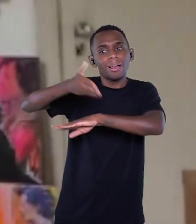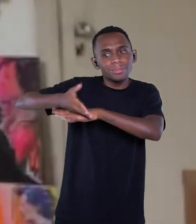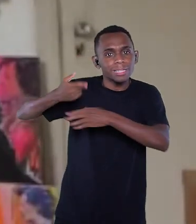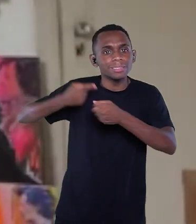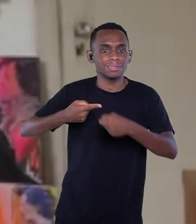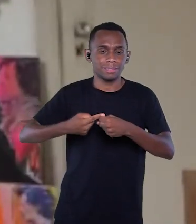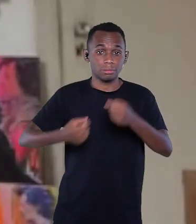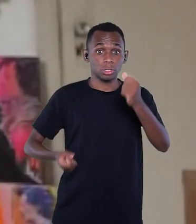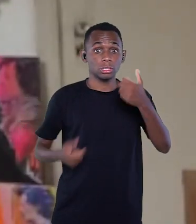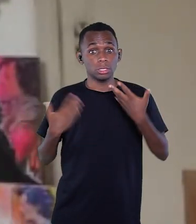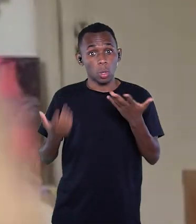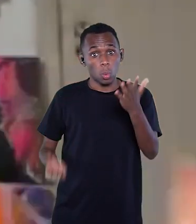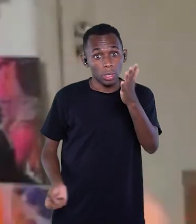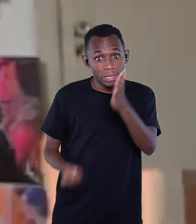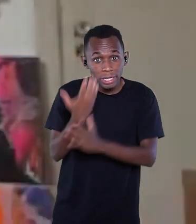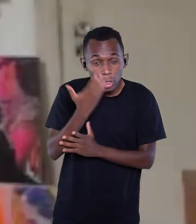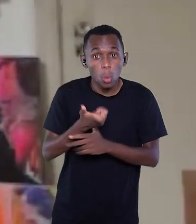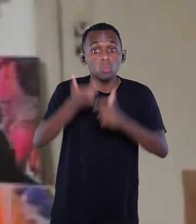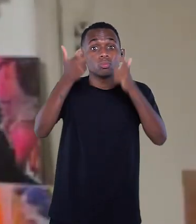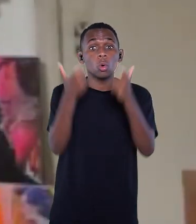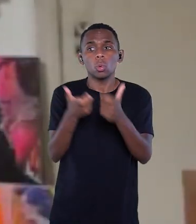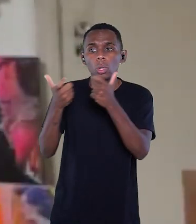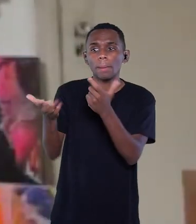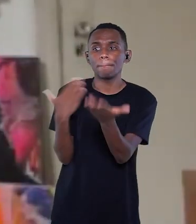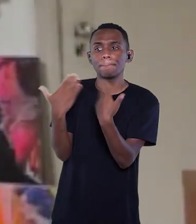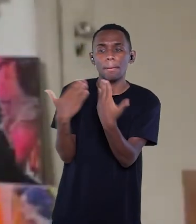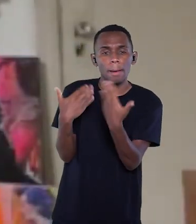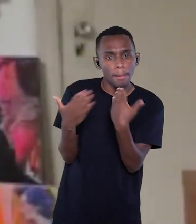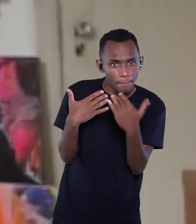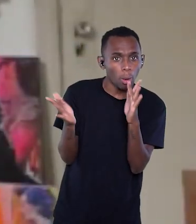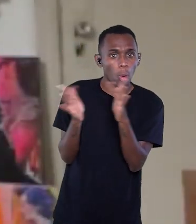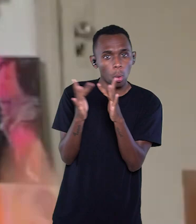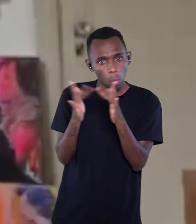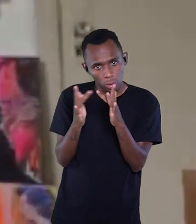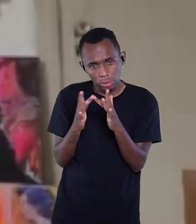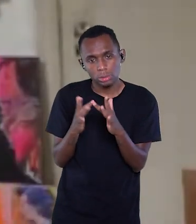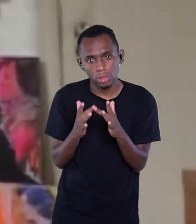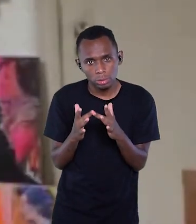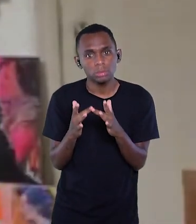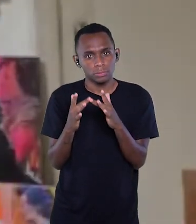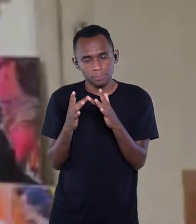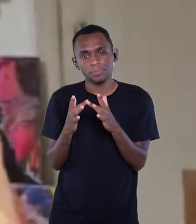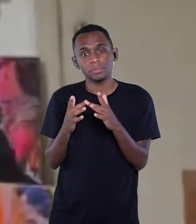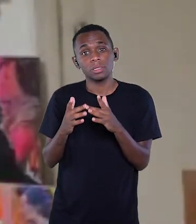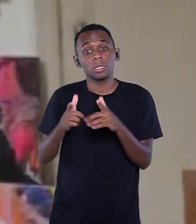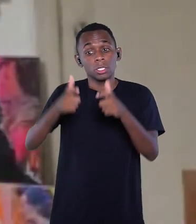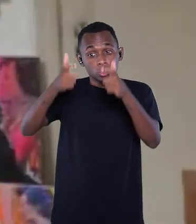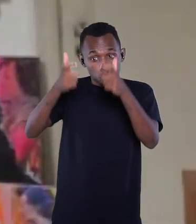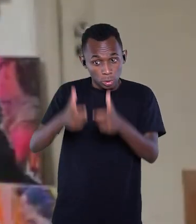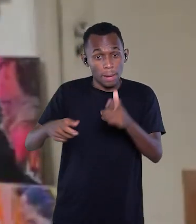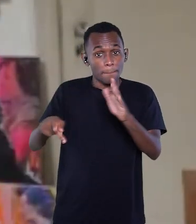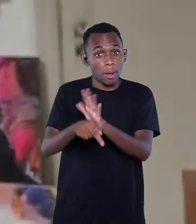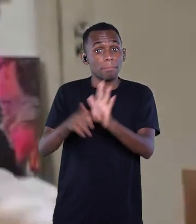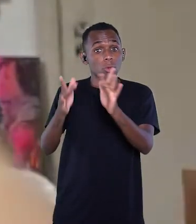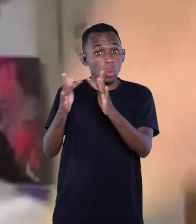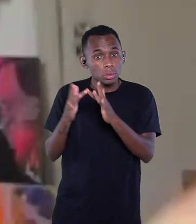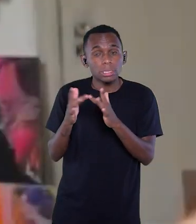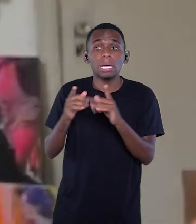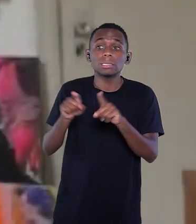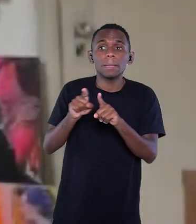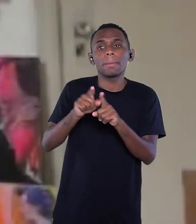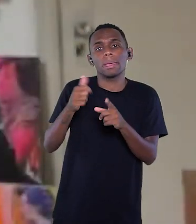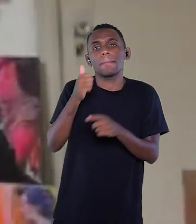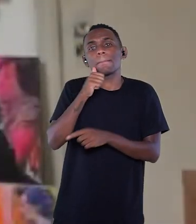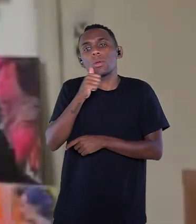eles criaram lugares de convivência, por exemplo, né? As chamadas molly houses, as tabernas, onde eles conviviam com mulheres que